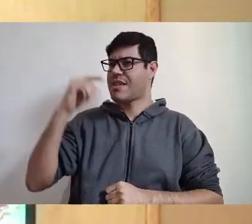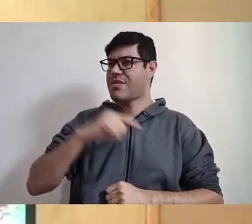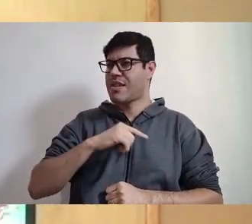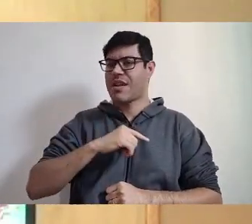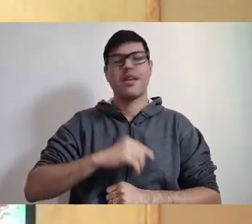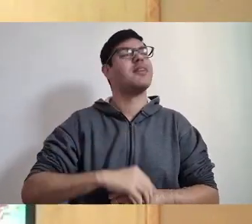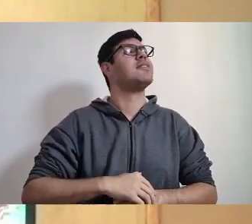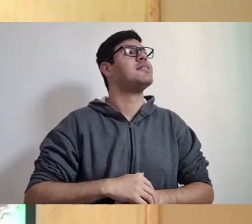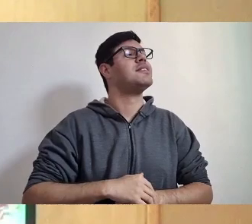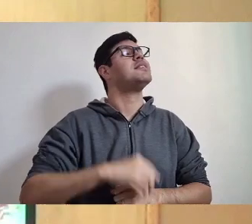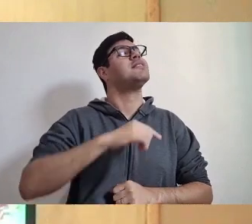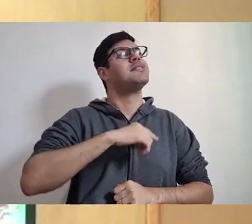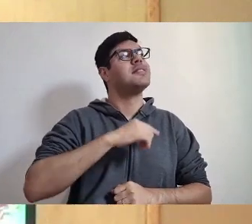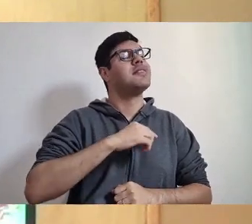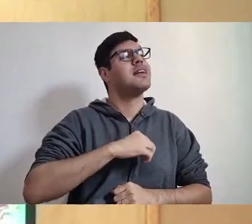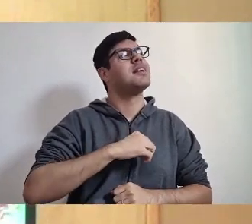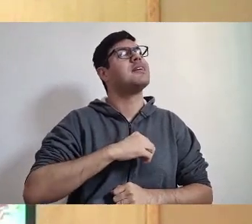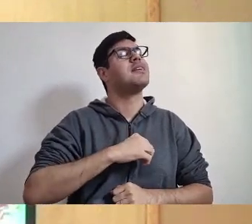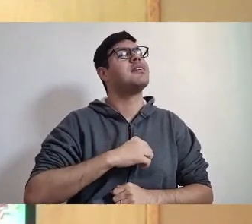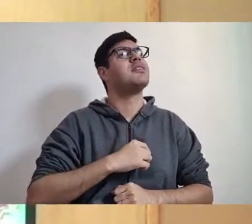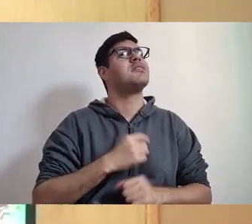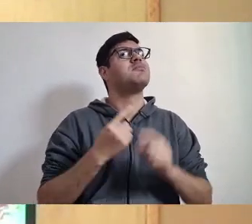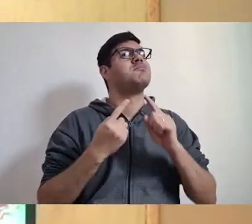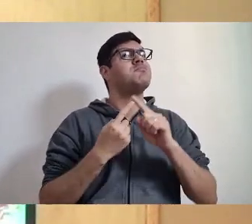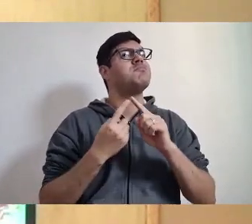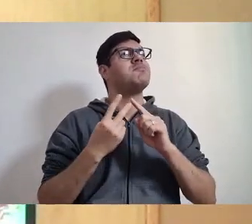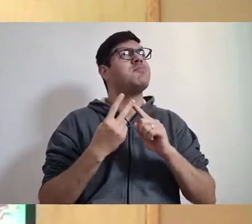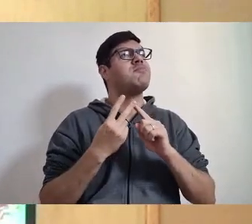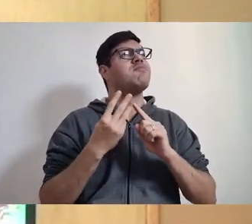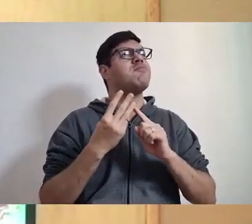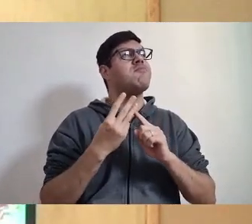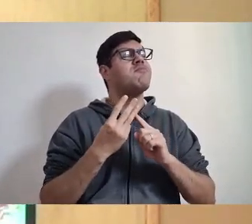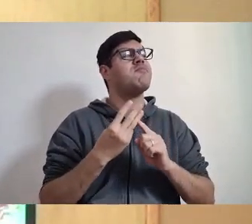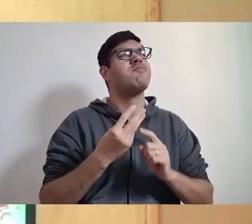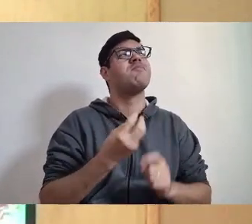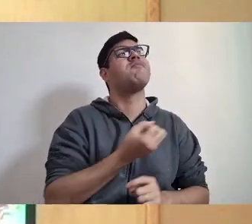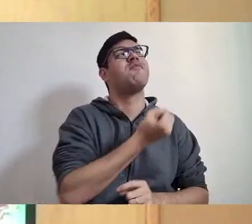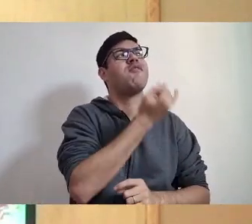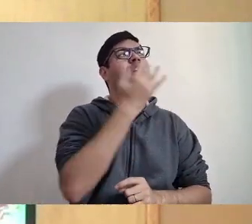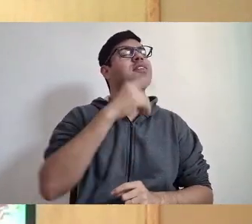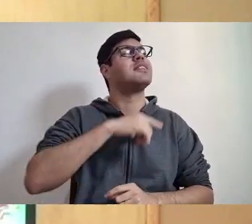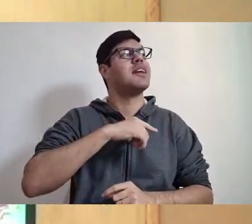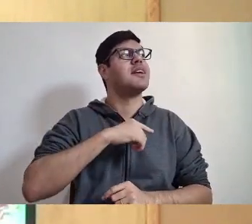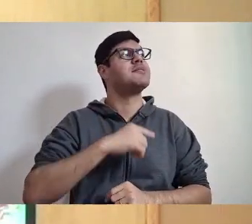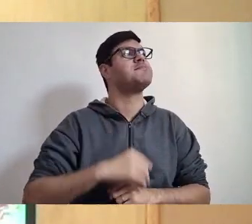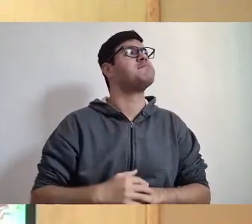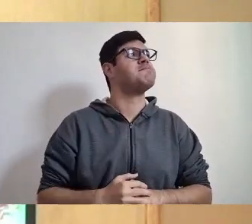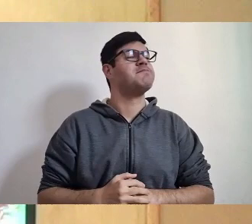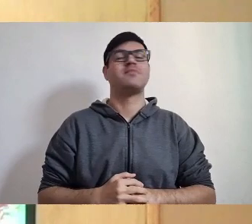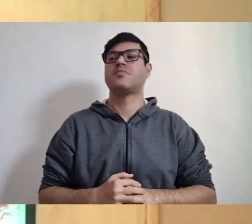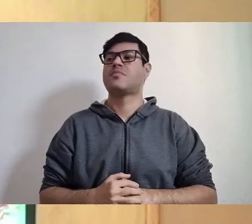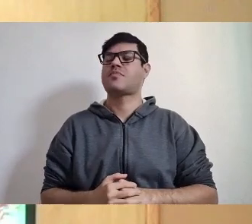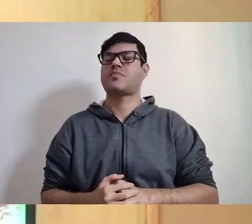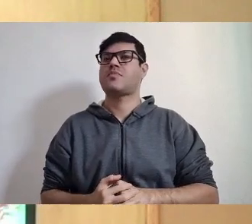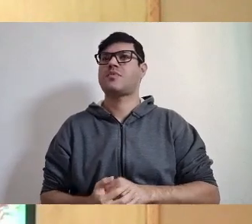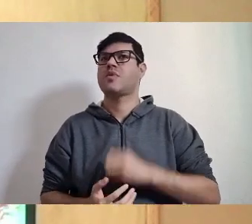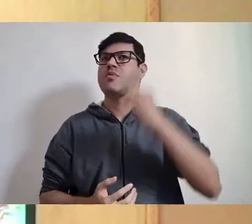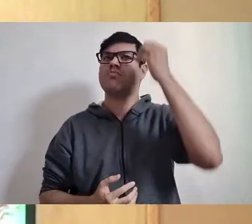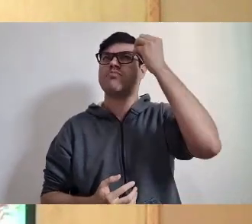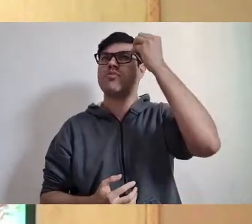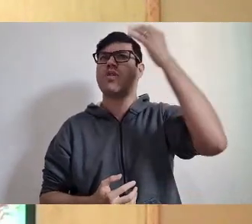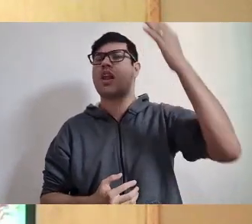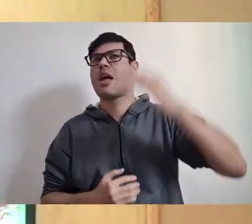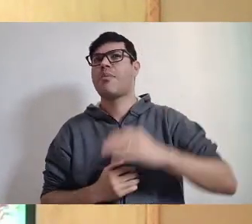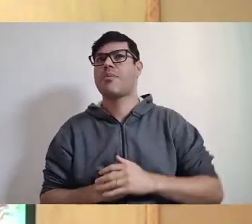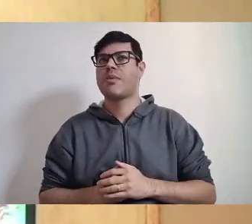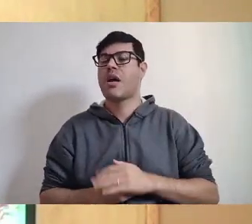Ele assumiu bem novo, depois o Breno Cortella. Eu não me lembro deles terem sido presidentes. Sim, os dois. Novos, né? Eu Sim. lembro do